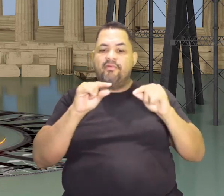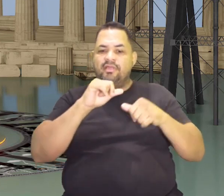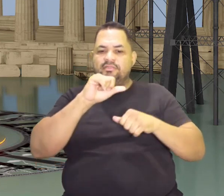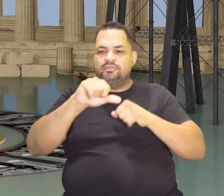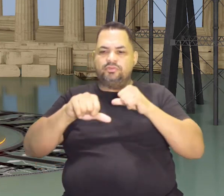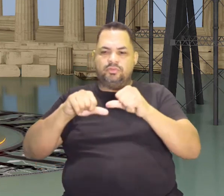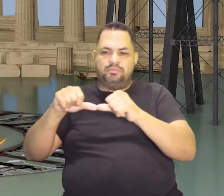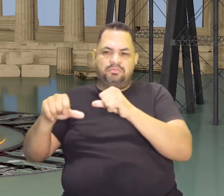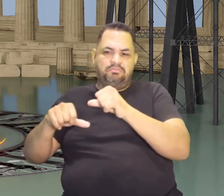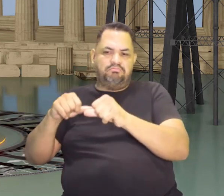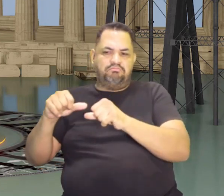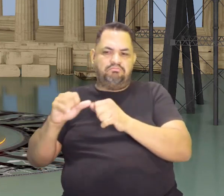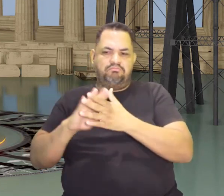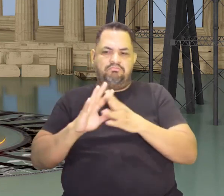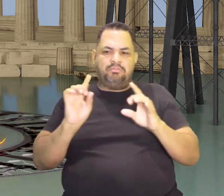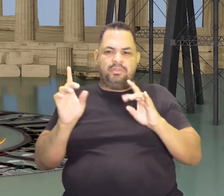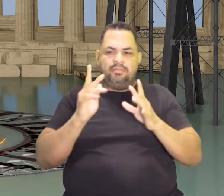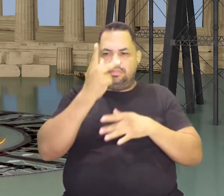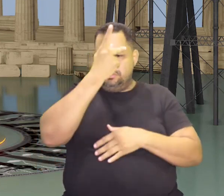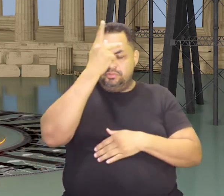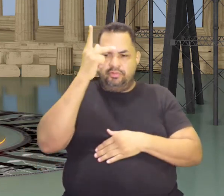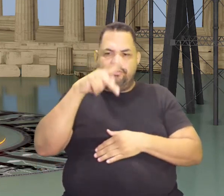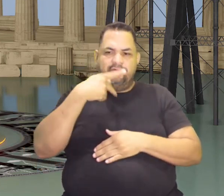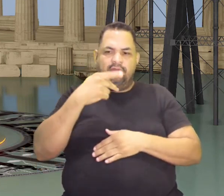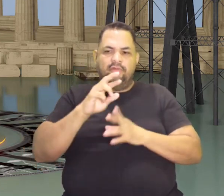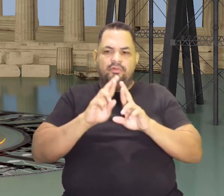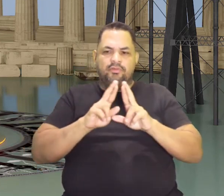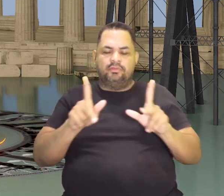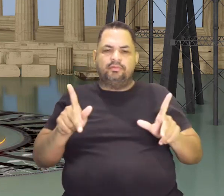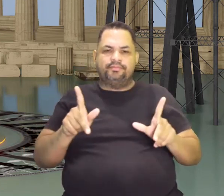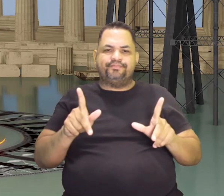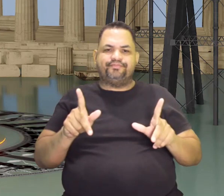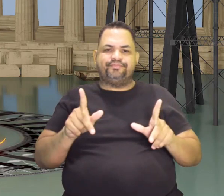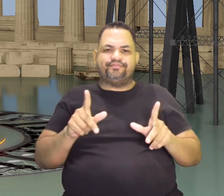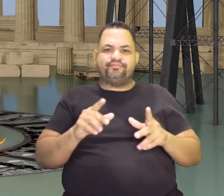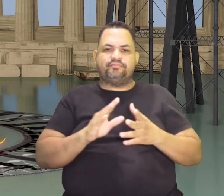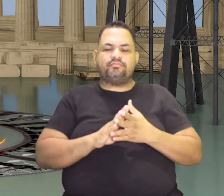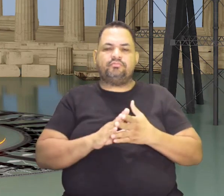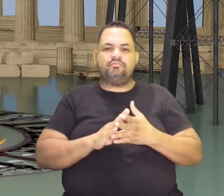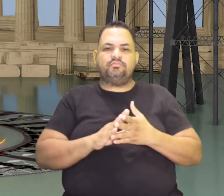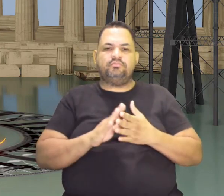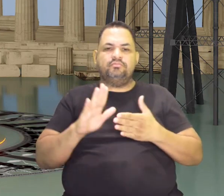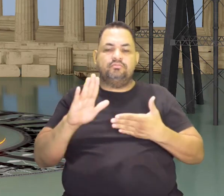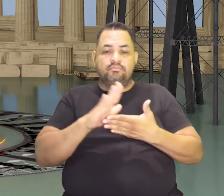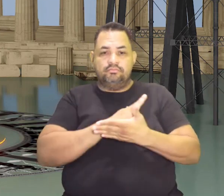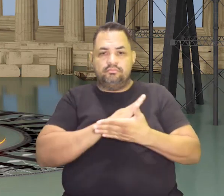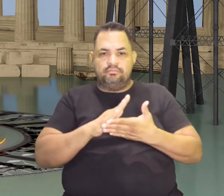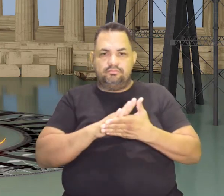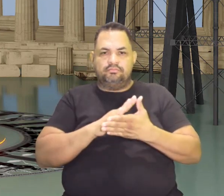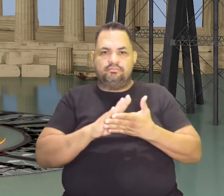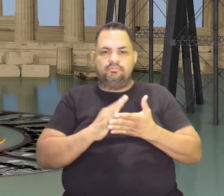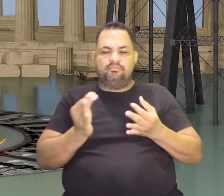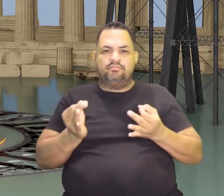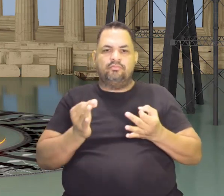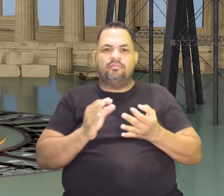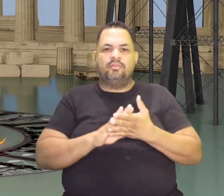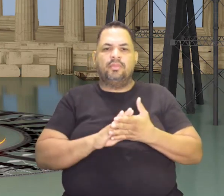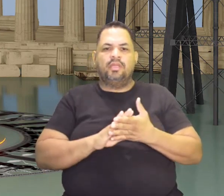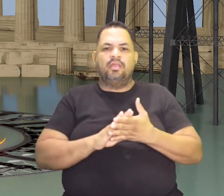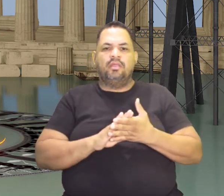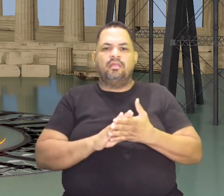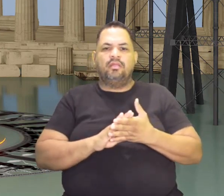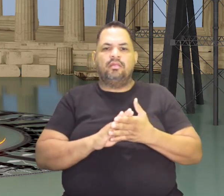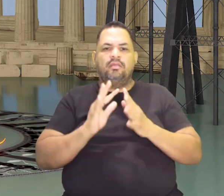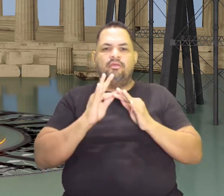é nessa perspectiva aí o ídolos da tribo. Ou seja, às vezes também, supostamente dizendo vulgarmente,